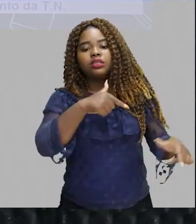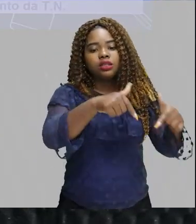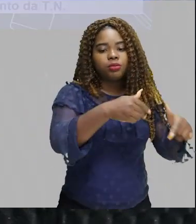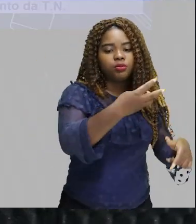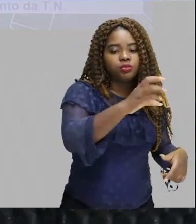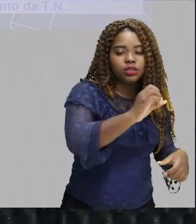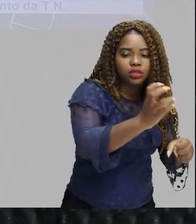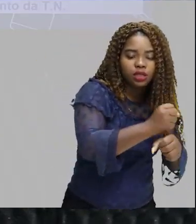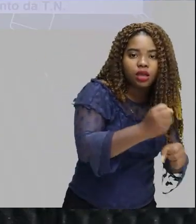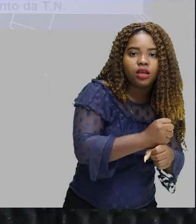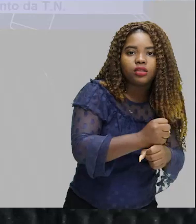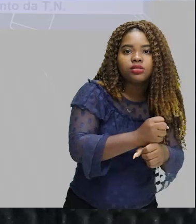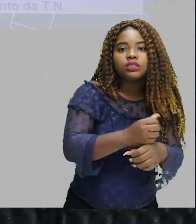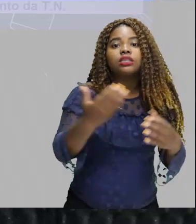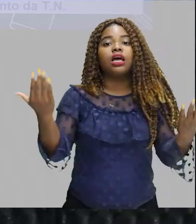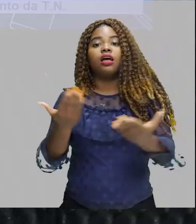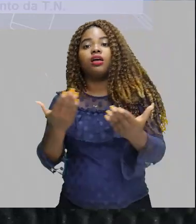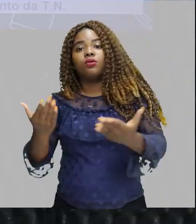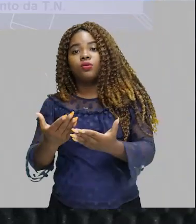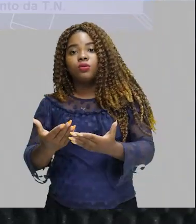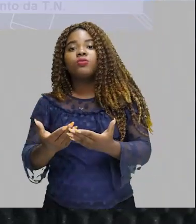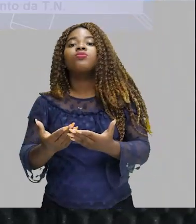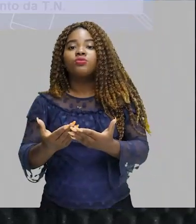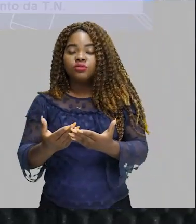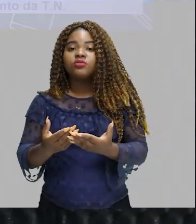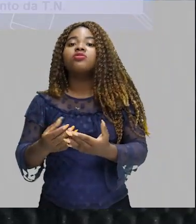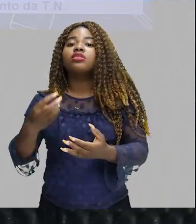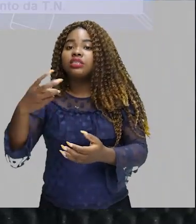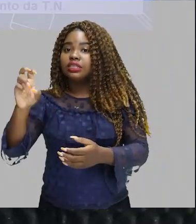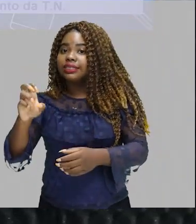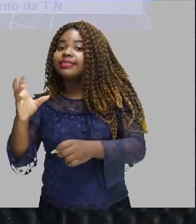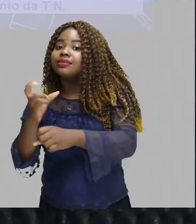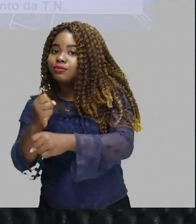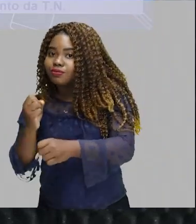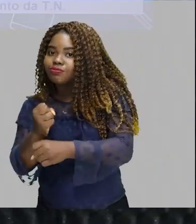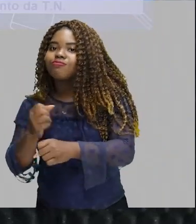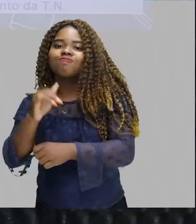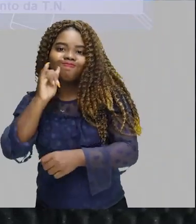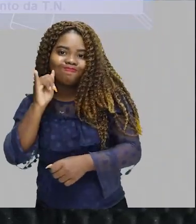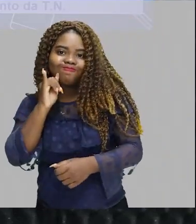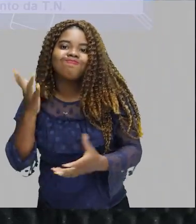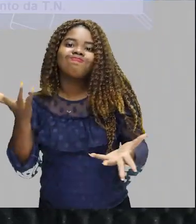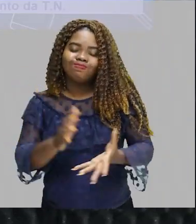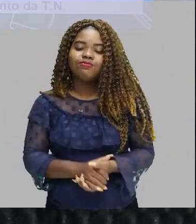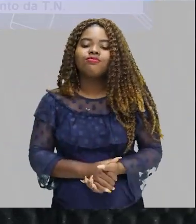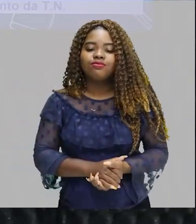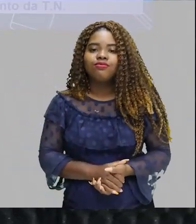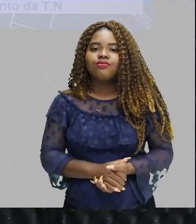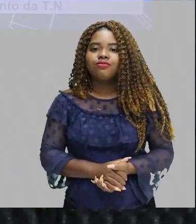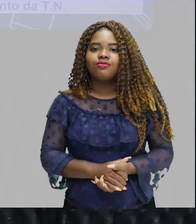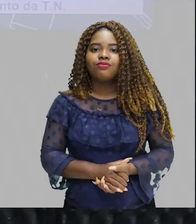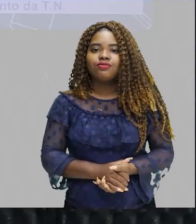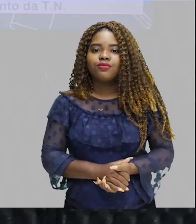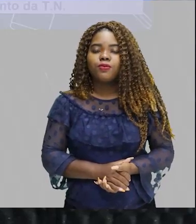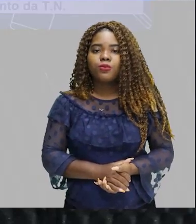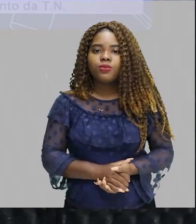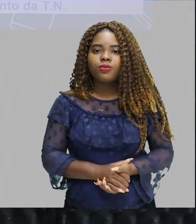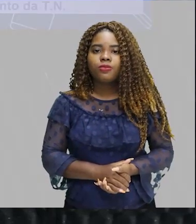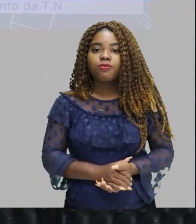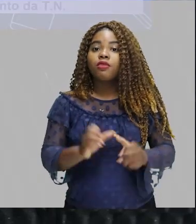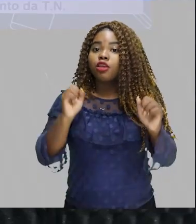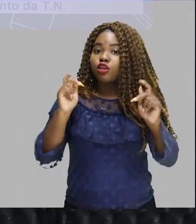certo? E por outro lado, incentivar as pessoas a ter um maior número de filhos, né? Como? Através de diminuição de impostos e outras